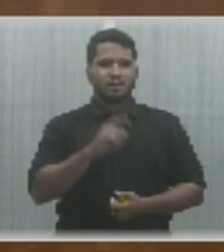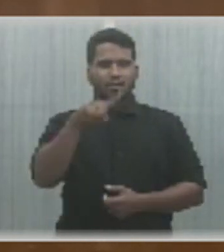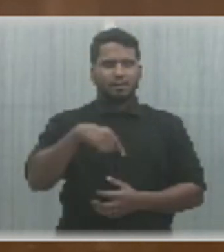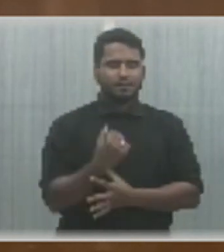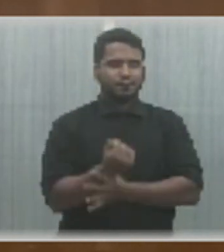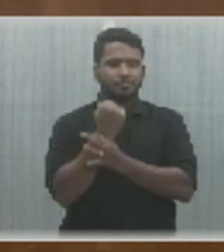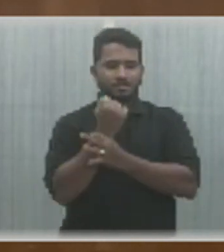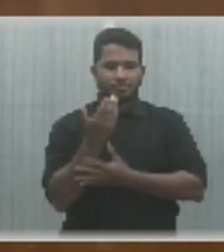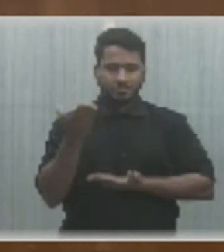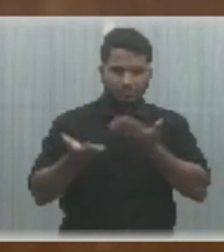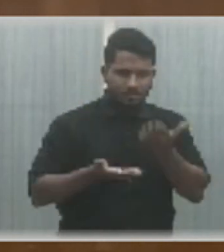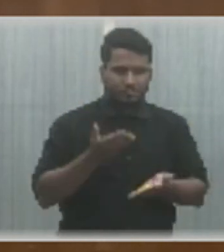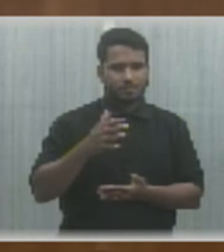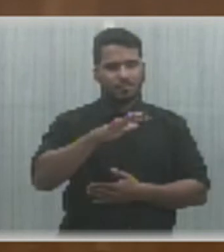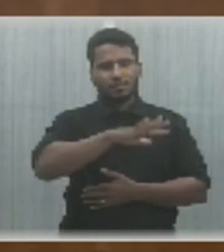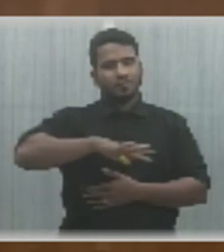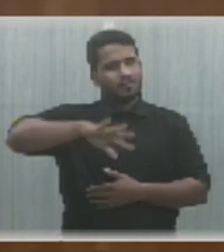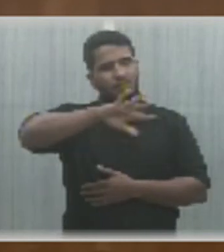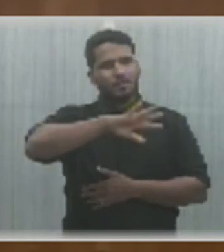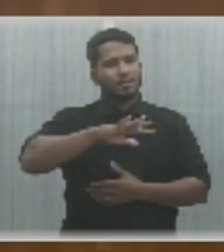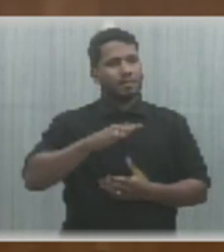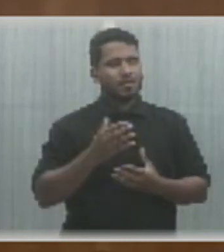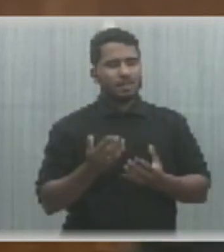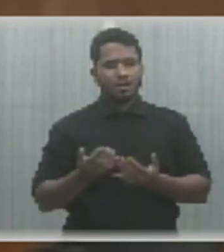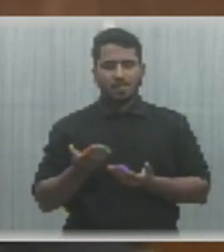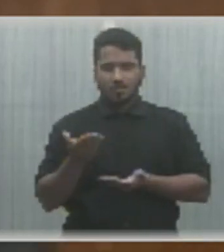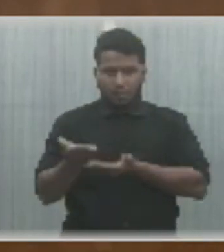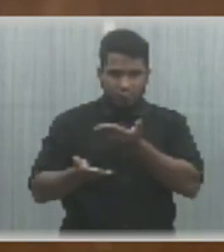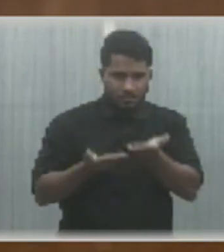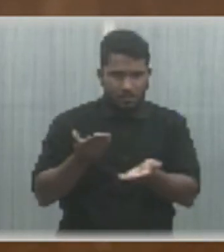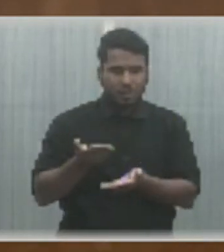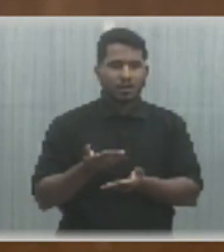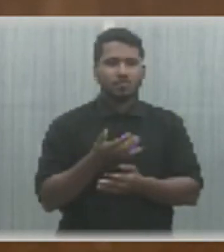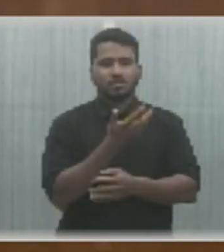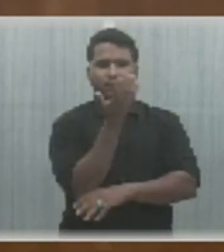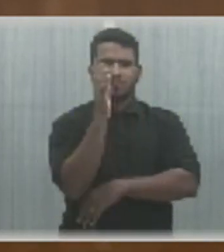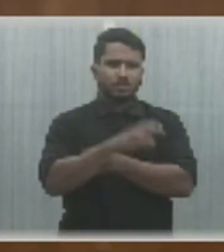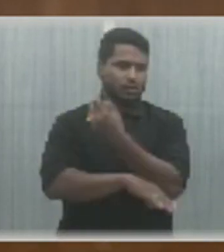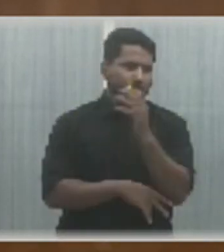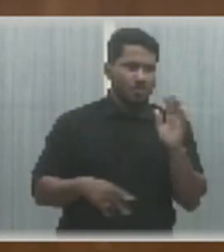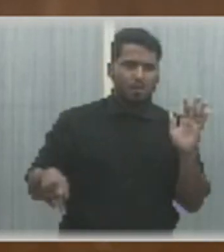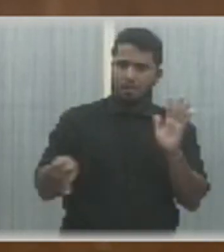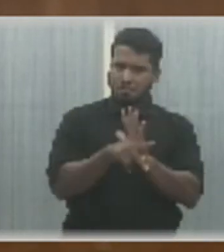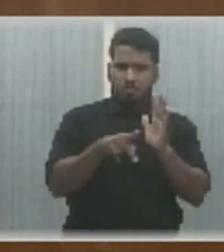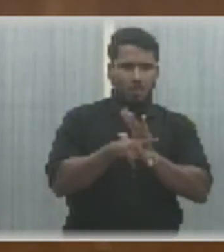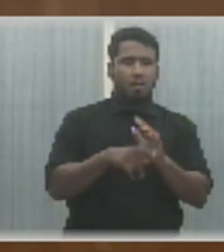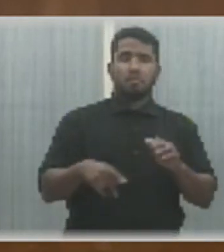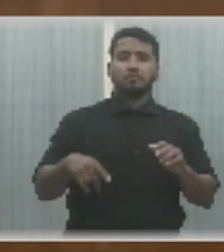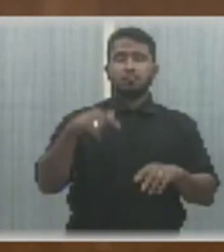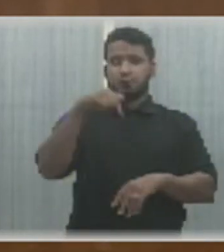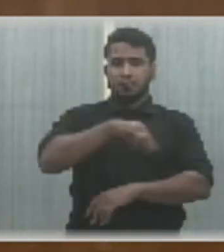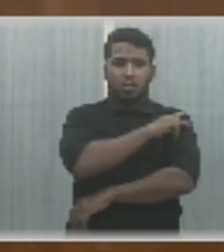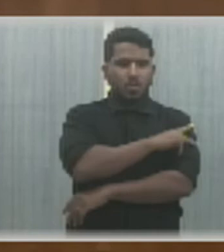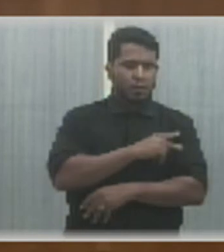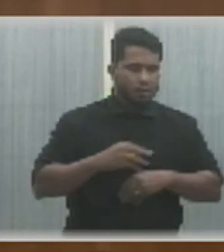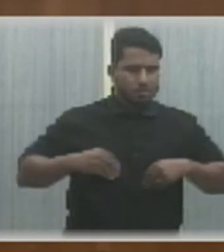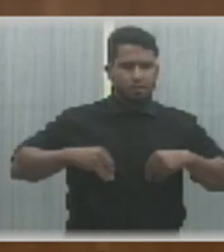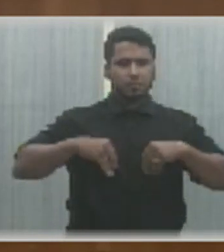preservada, quer seja a área destinada à preservação da vegetação nativa nos